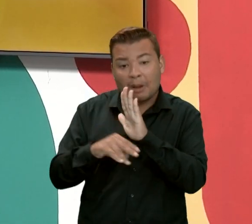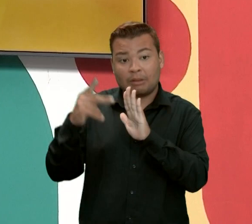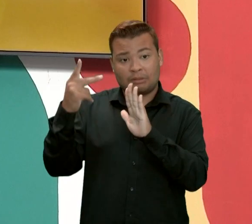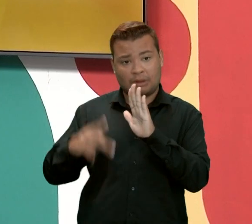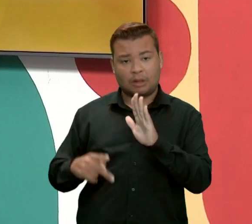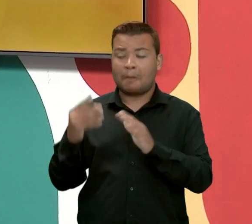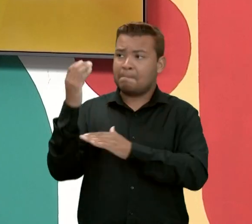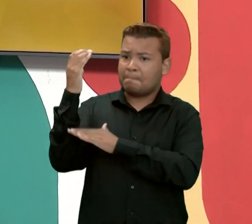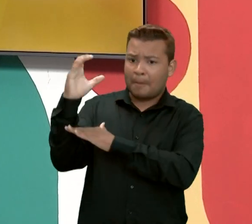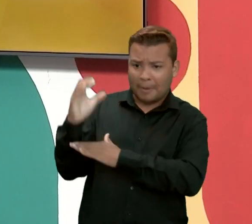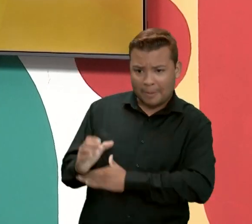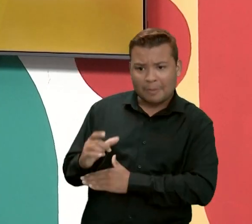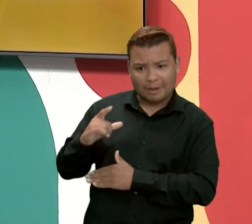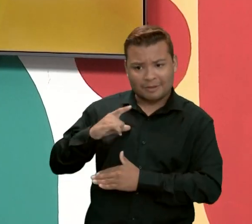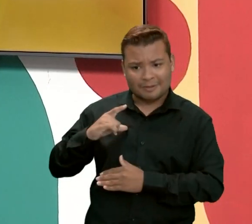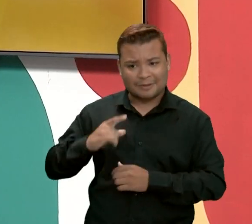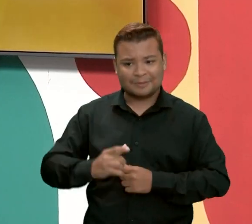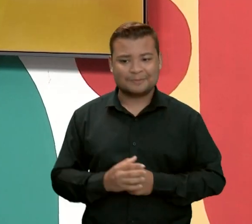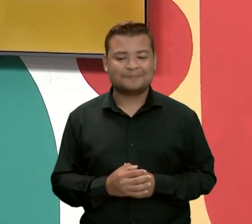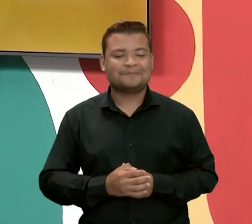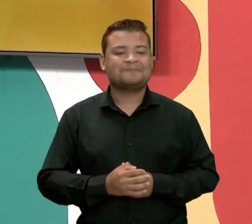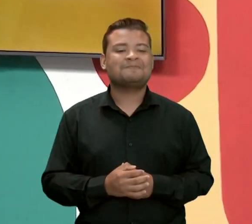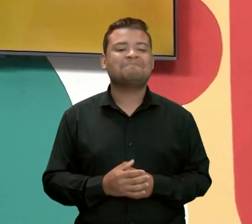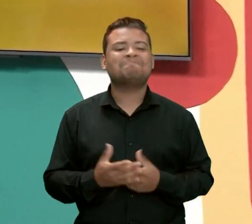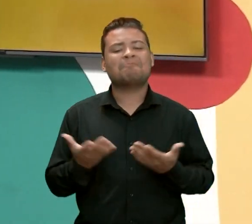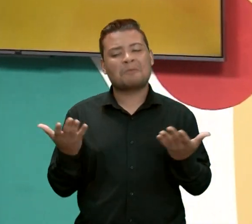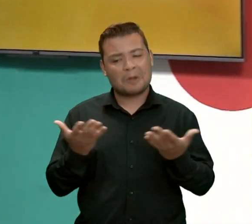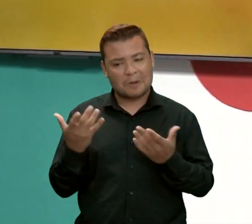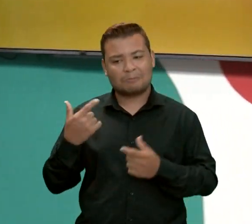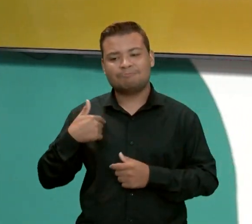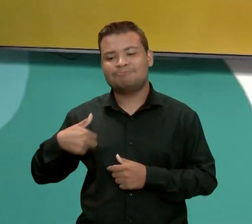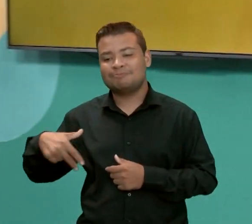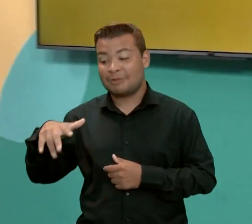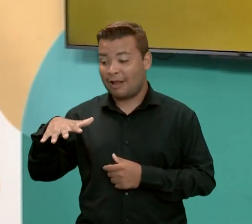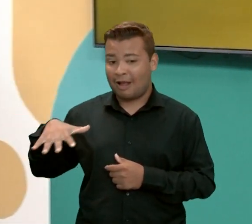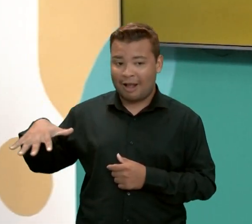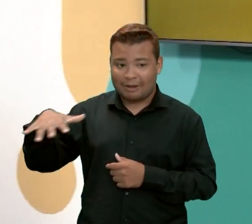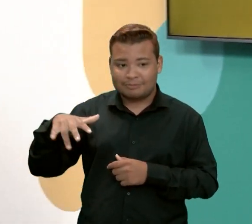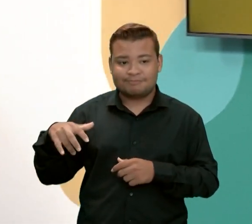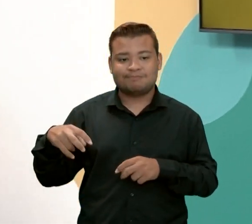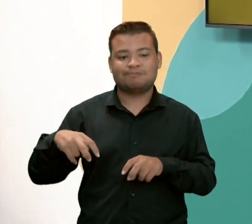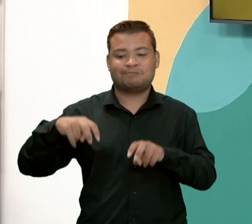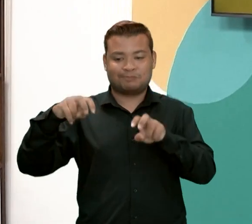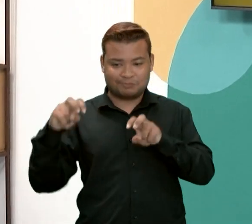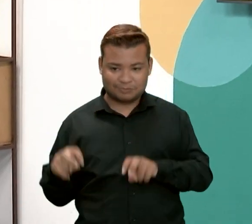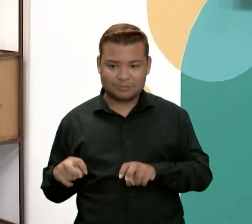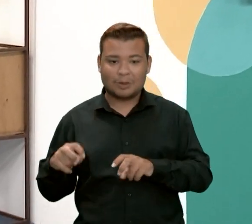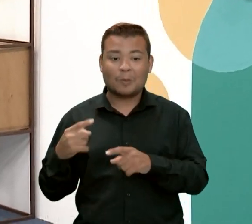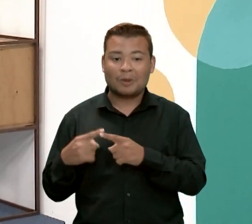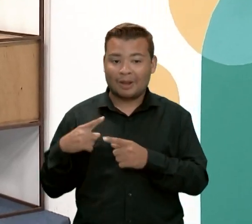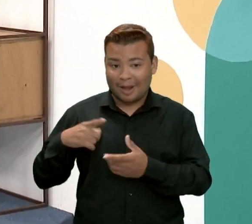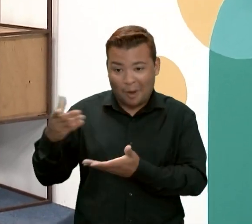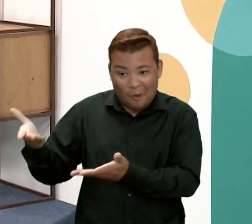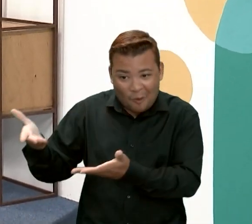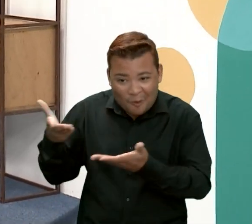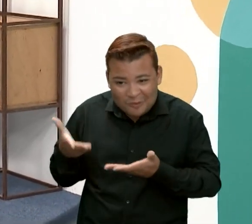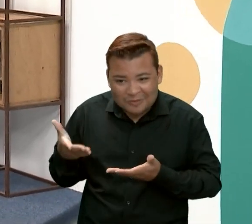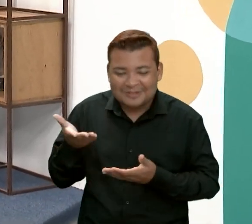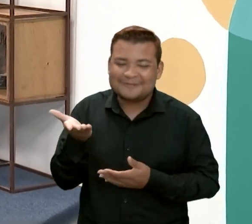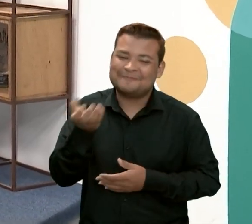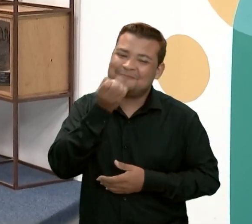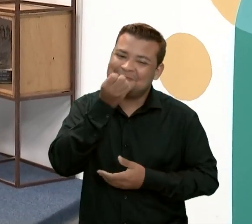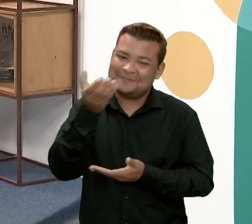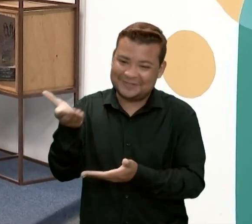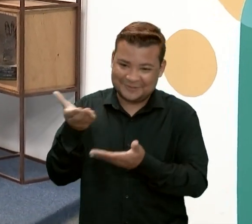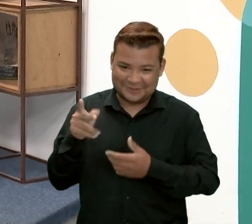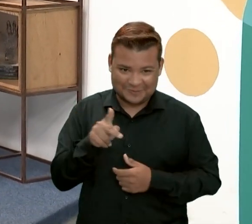colocada sempre lá para vocês, tá bom? E agora eu já vou caminhando ali para o nosso outro lado do estúdio para receber nossa convidada. Seja muito bem-vinda, professora